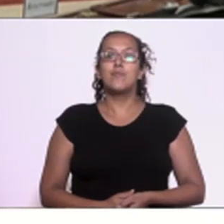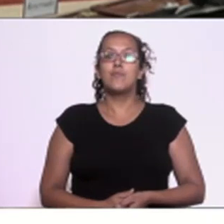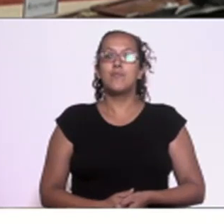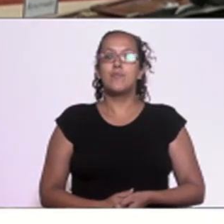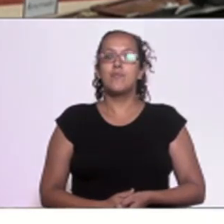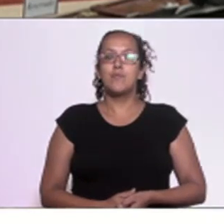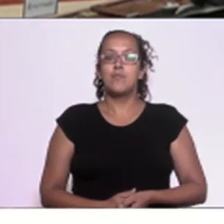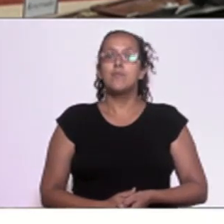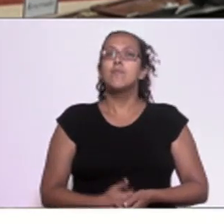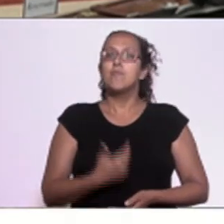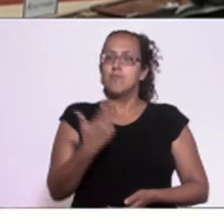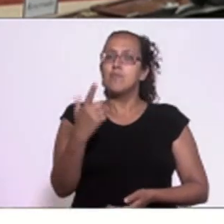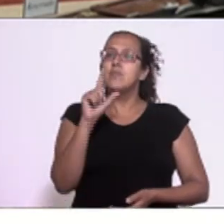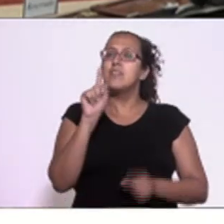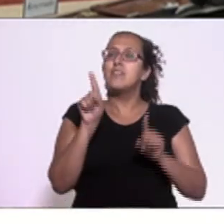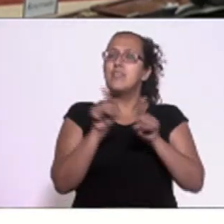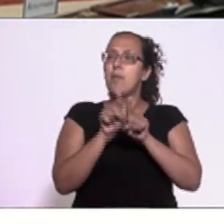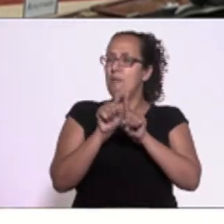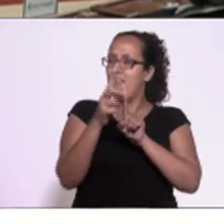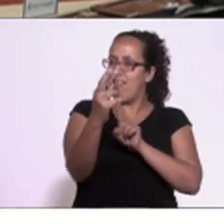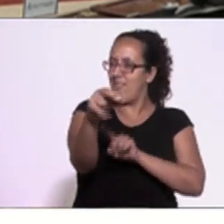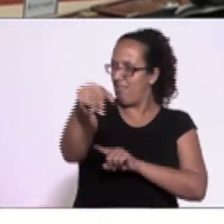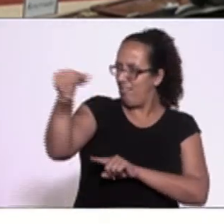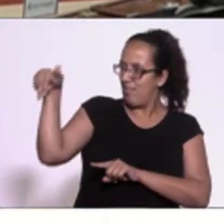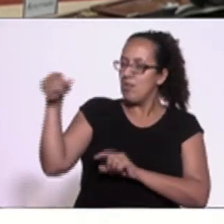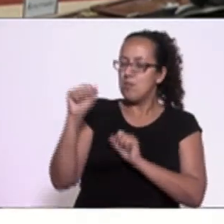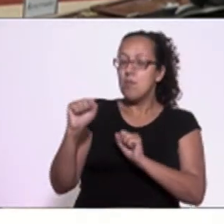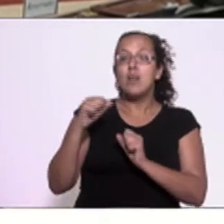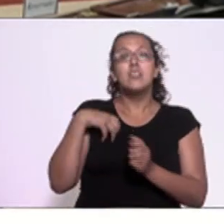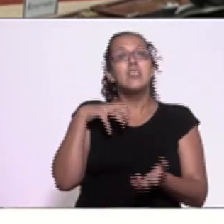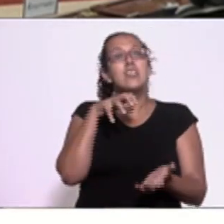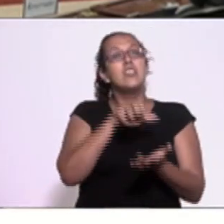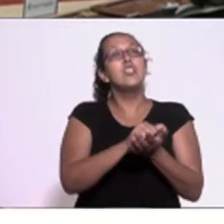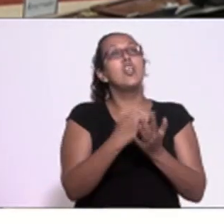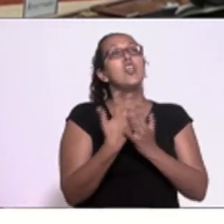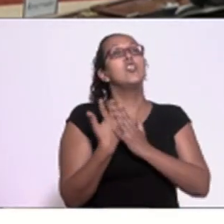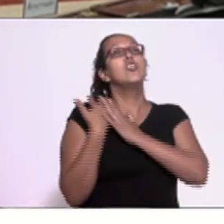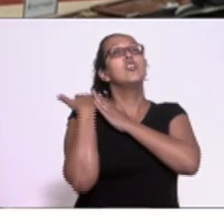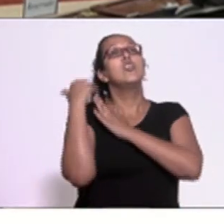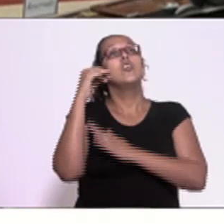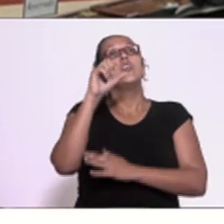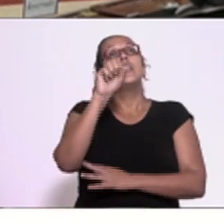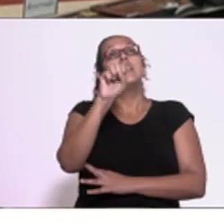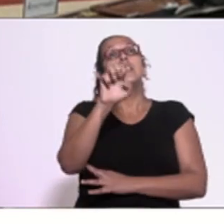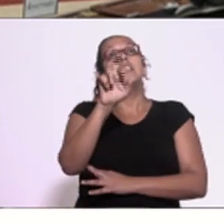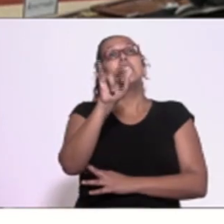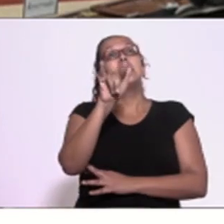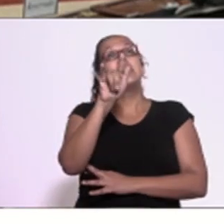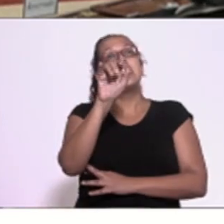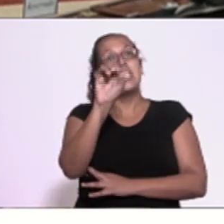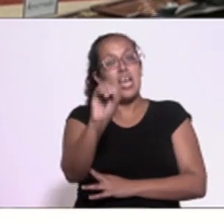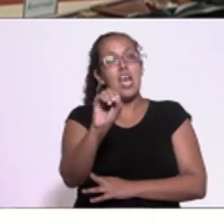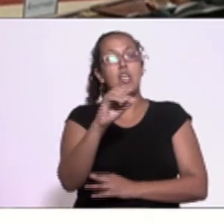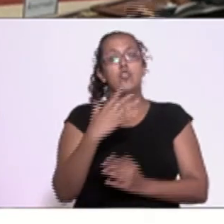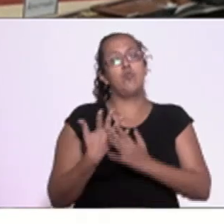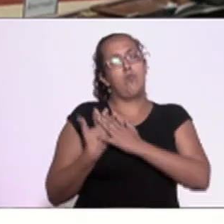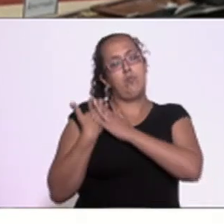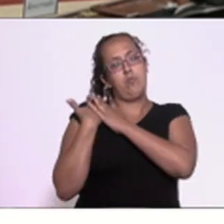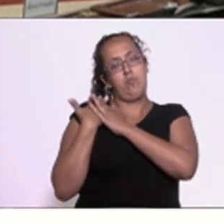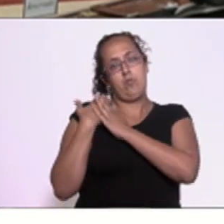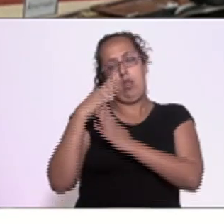Queria registrar a presença, enquanto chega aqui, do general Sérgio José Pereira, general do